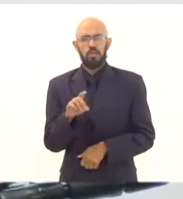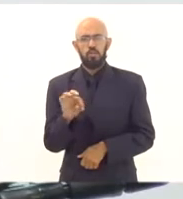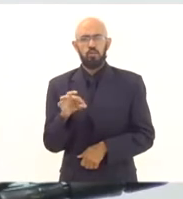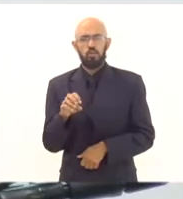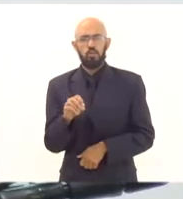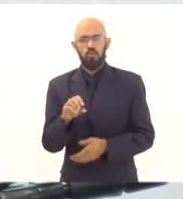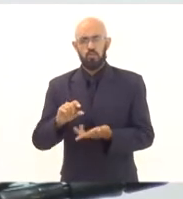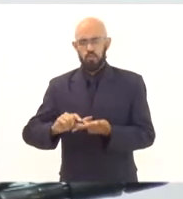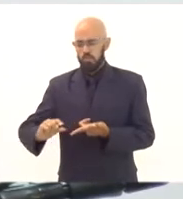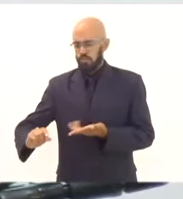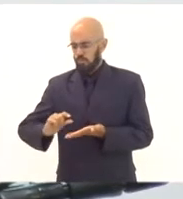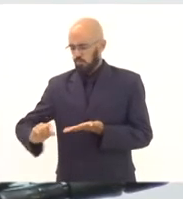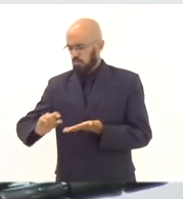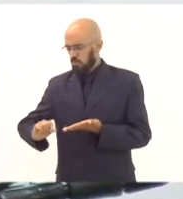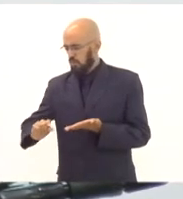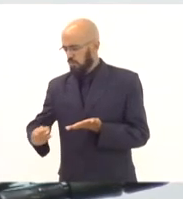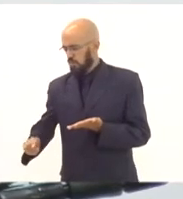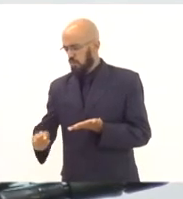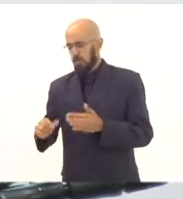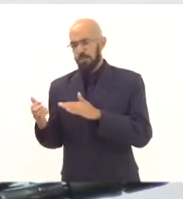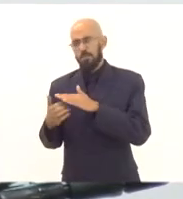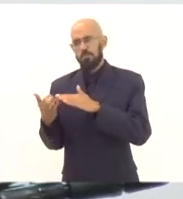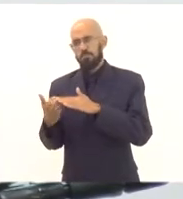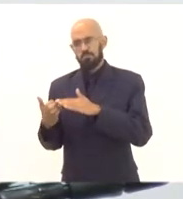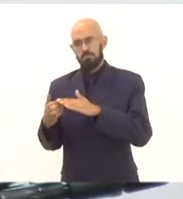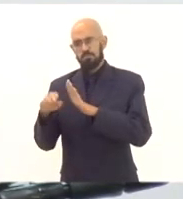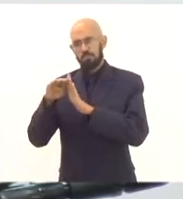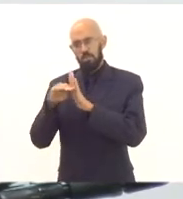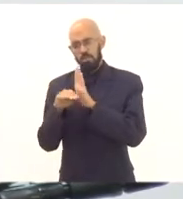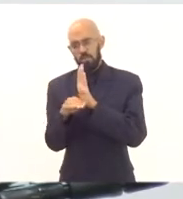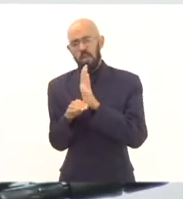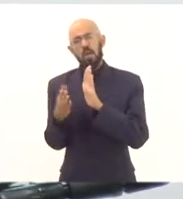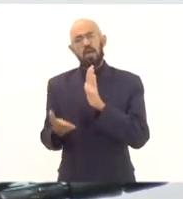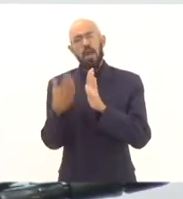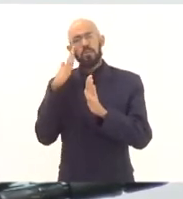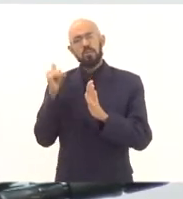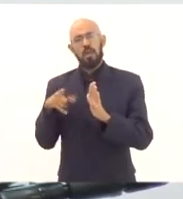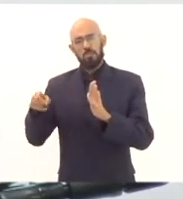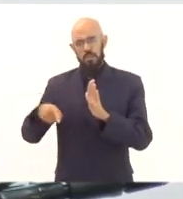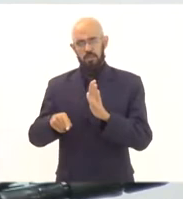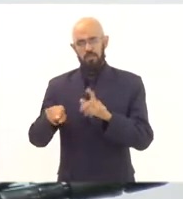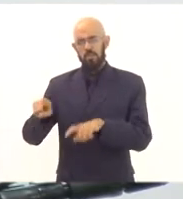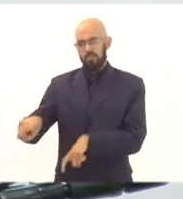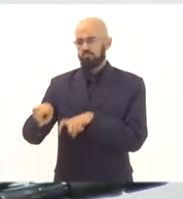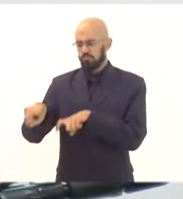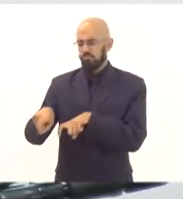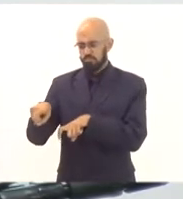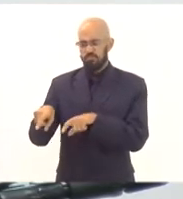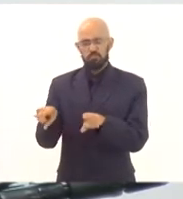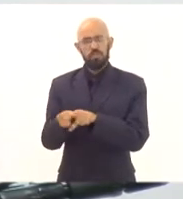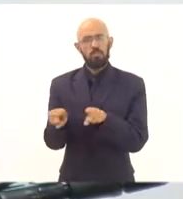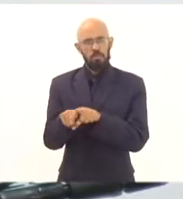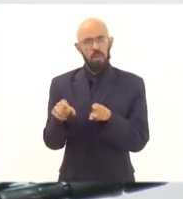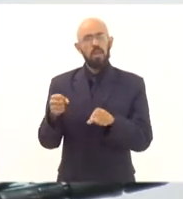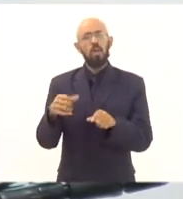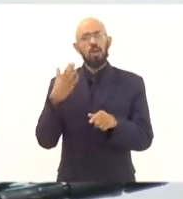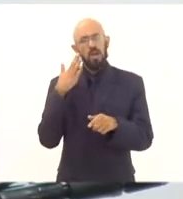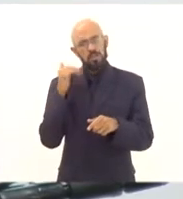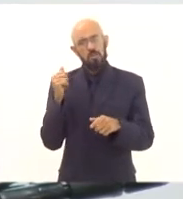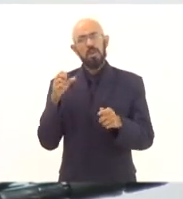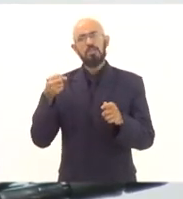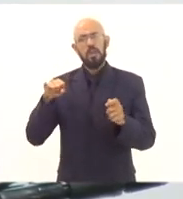essas micros e Pequenas Empresas as cooperativas e associações de pequenos agricultores se se é possível